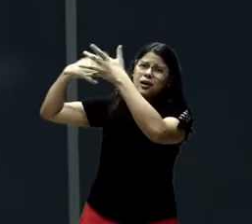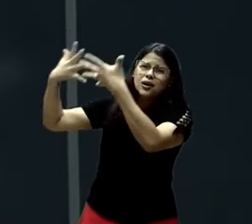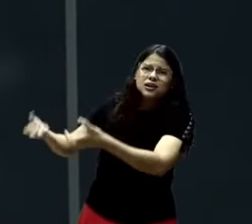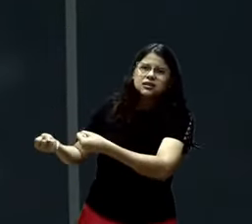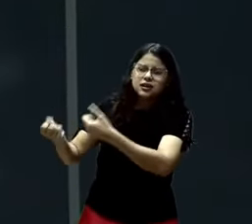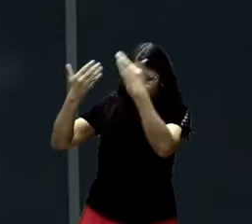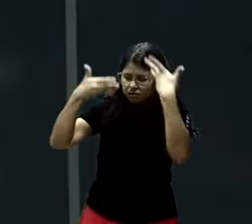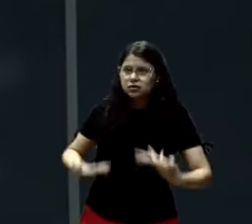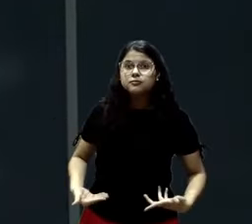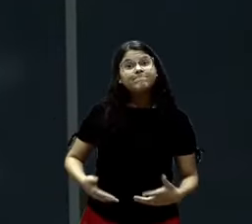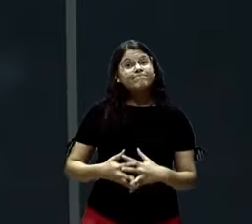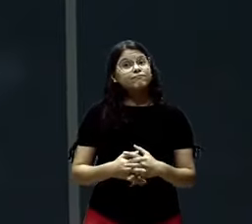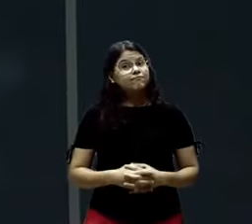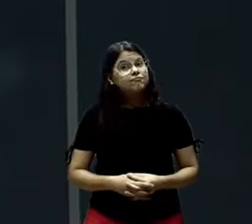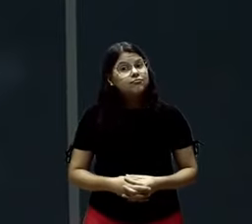vida?